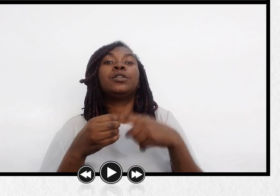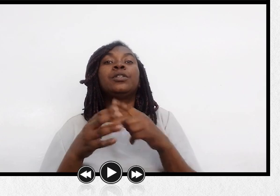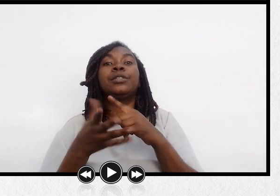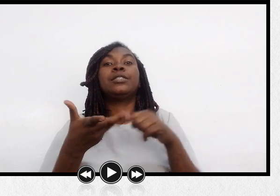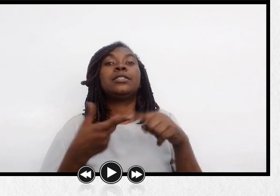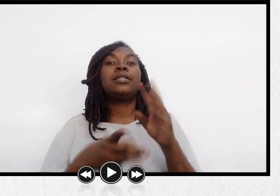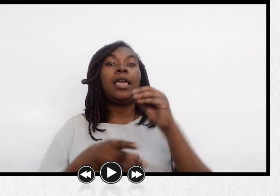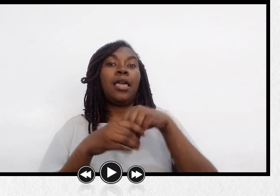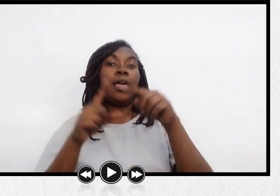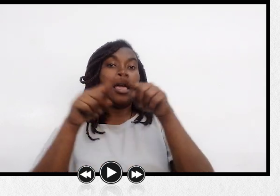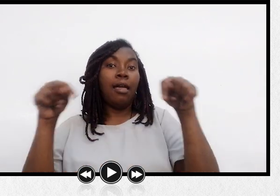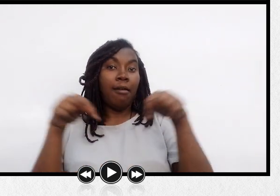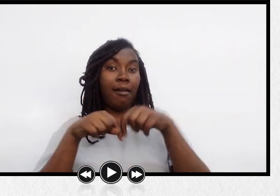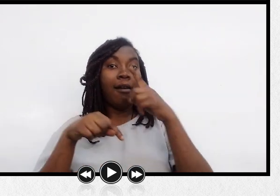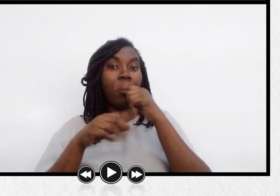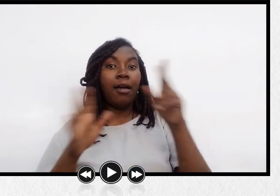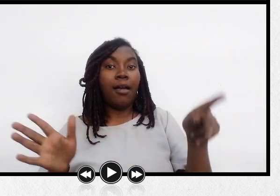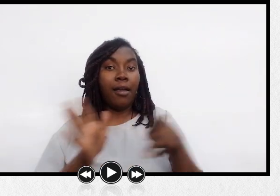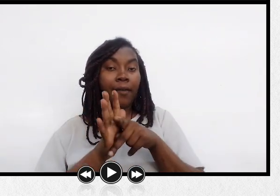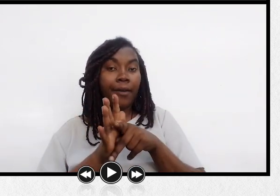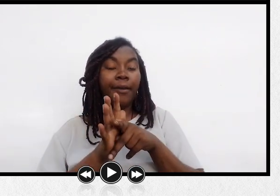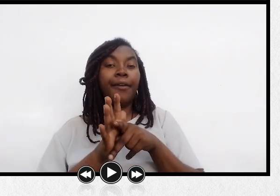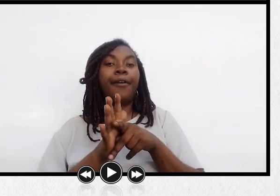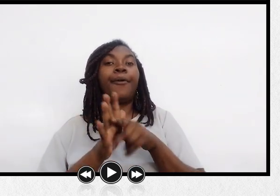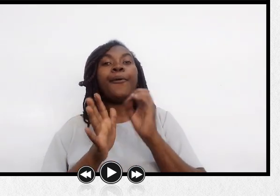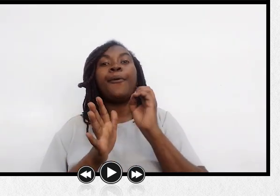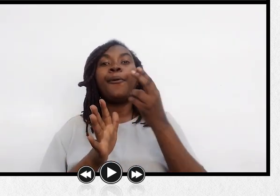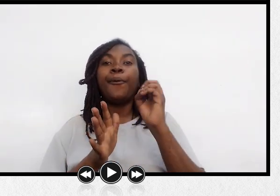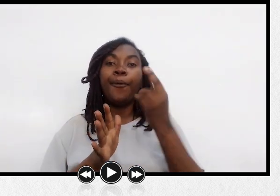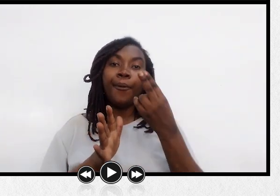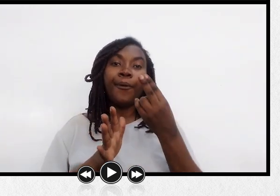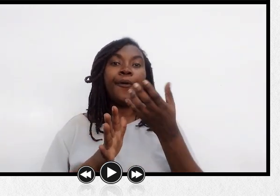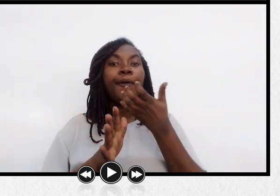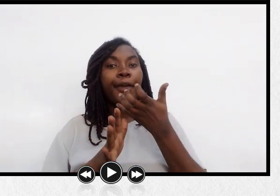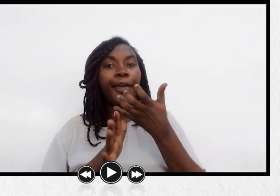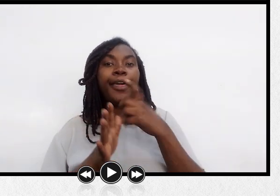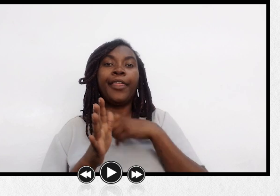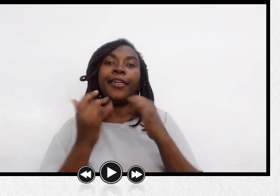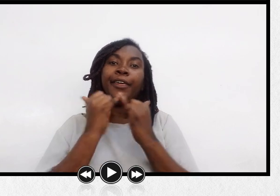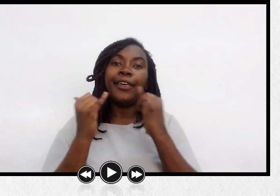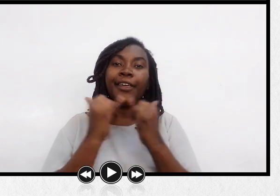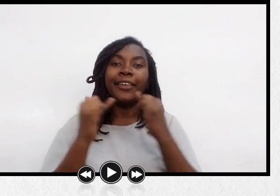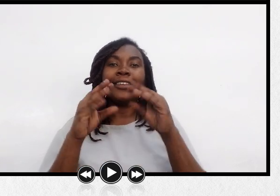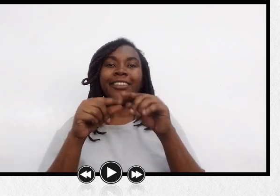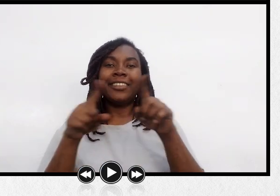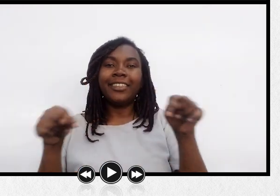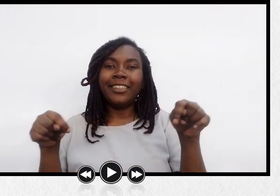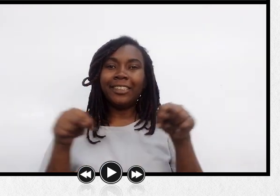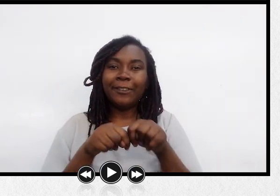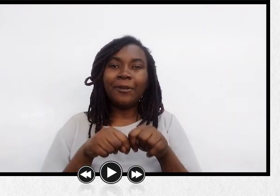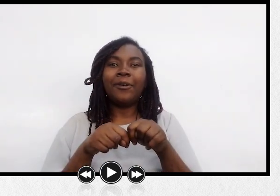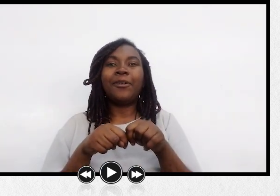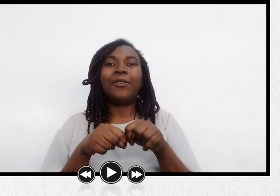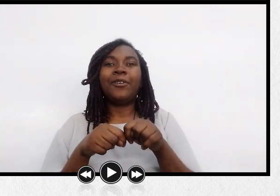bacia hidrográfica, que fazem parte, querem, porque tem uma parte do seu território que drena, que está